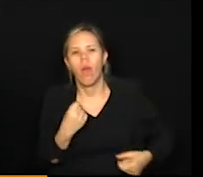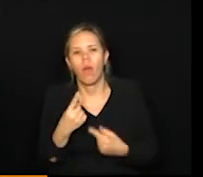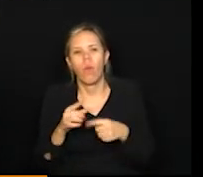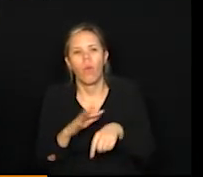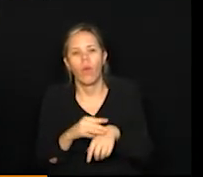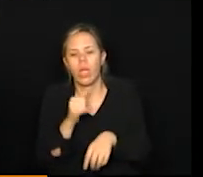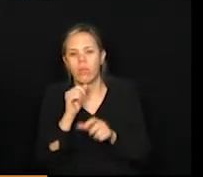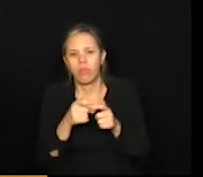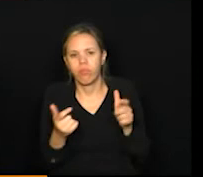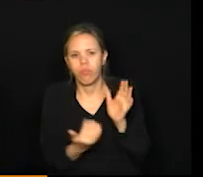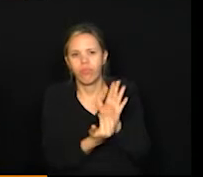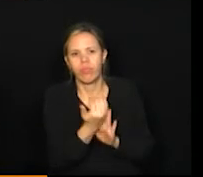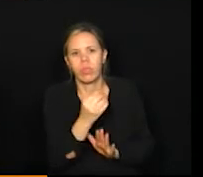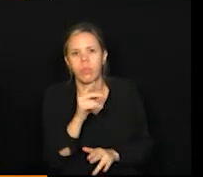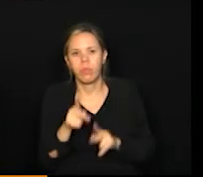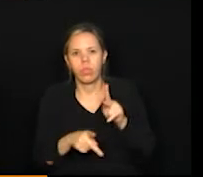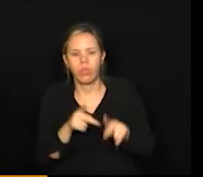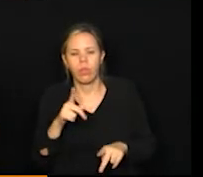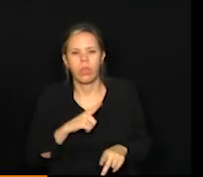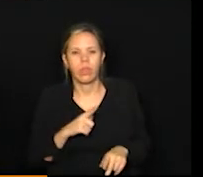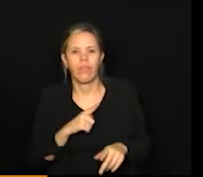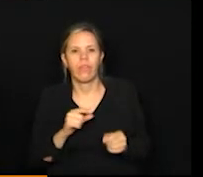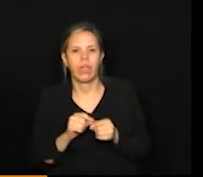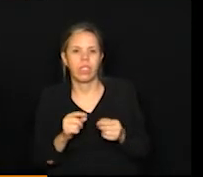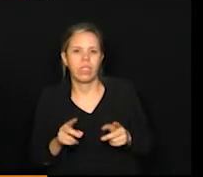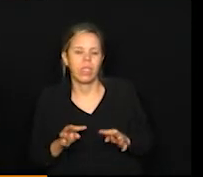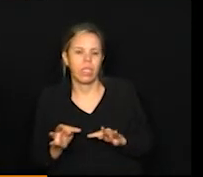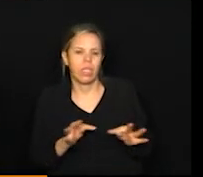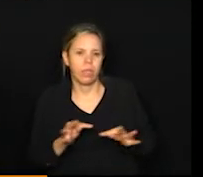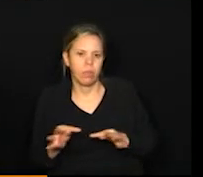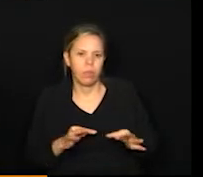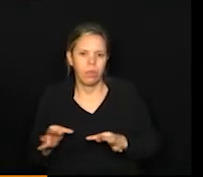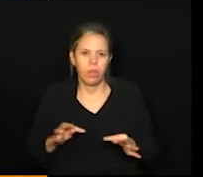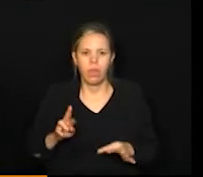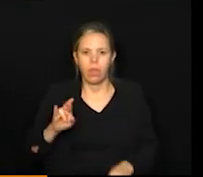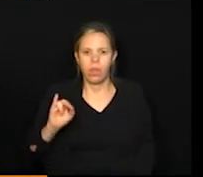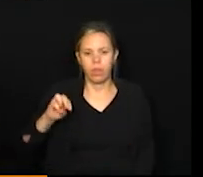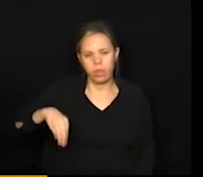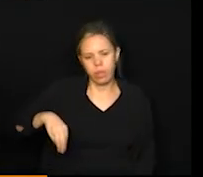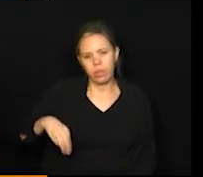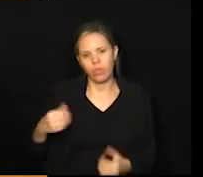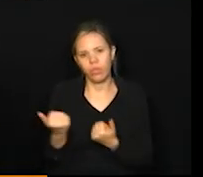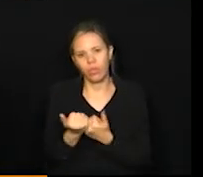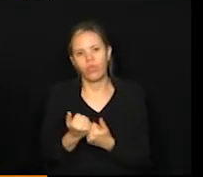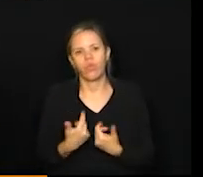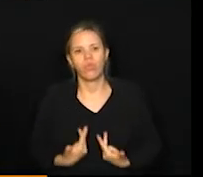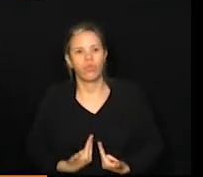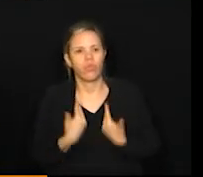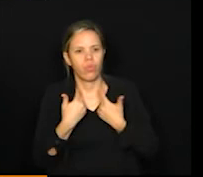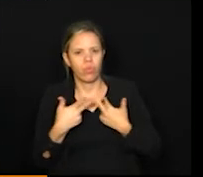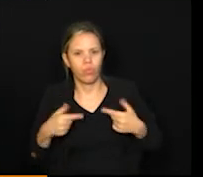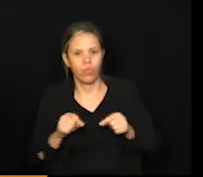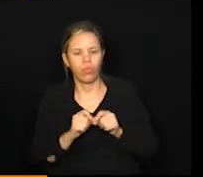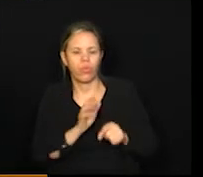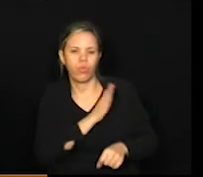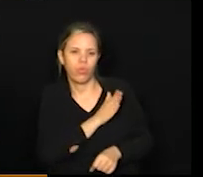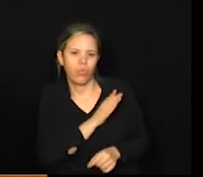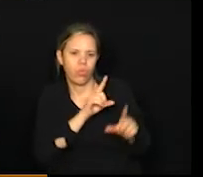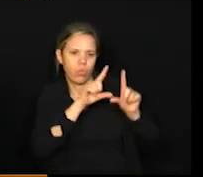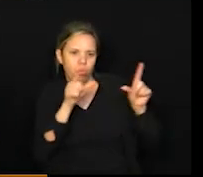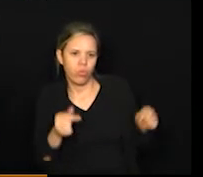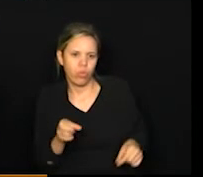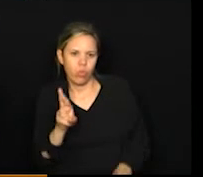né, ampliadas. Então, pacientes com terapia renal substitutiva e pacientes transplantados do coração, pulmão,